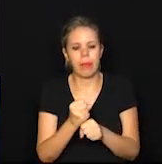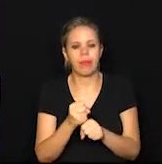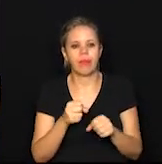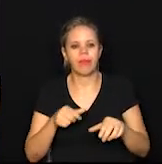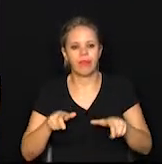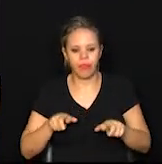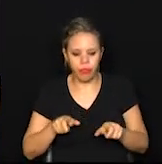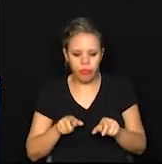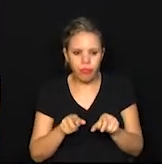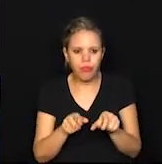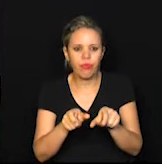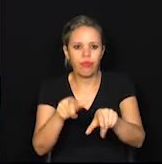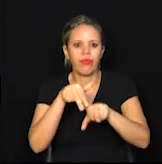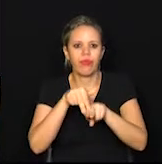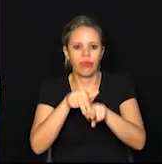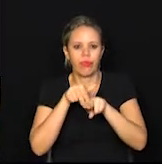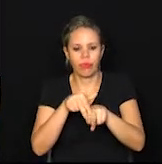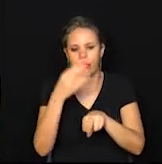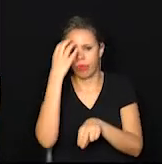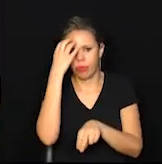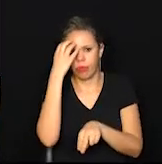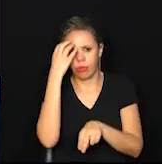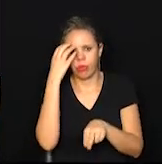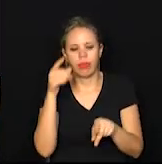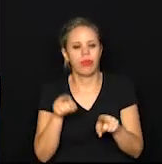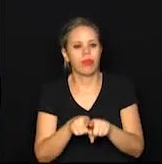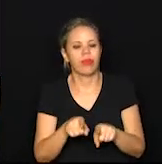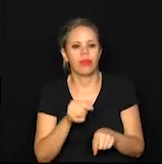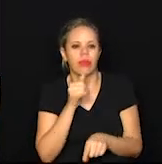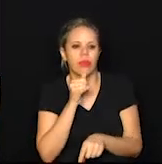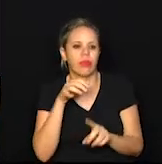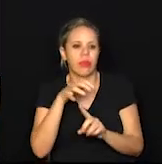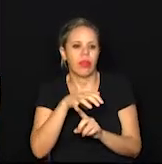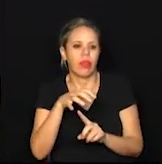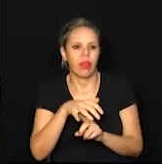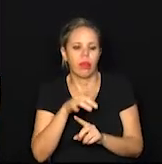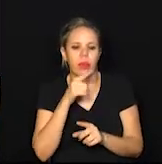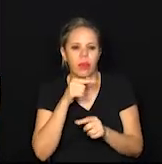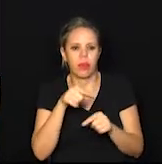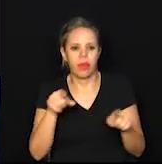de skate, como a do Taquaral, lembrando que é aquela Praça das